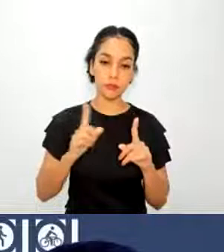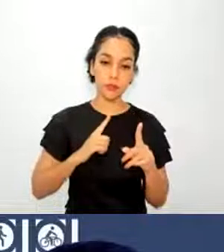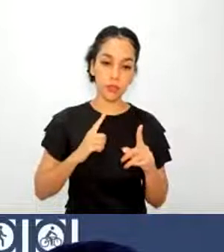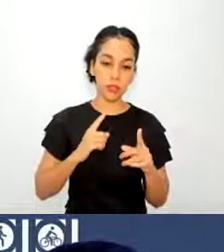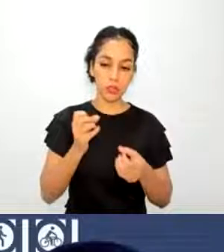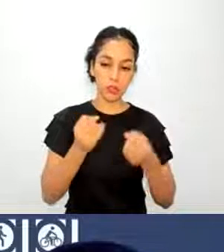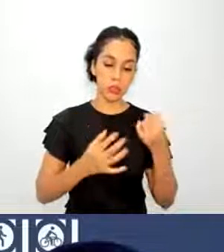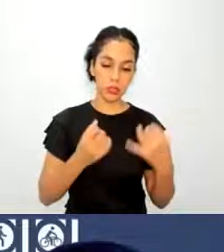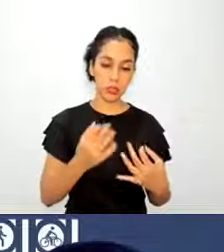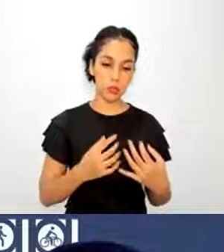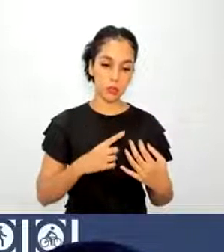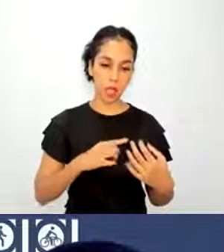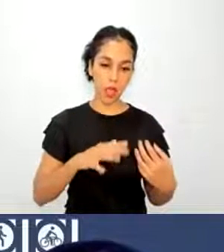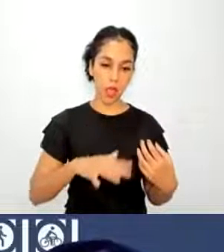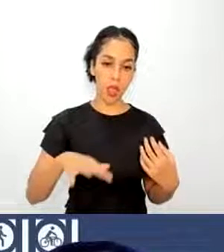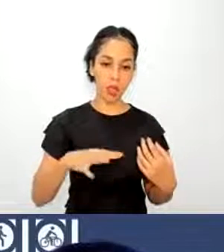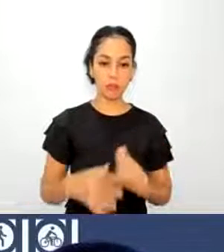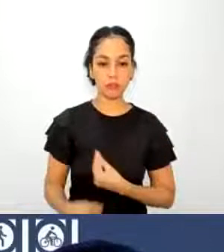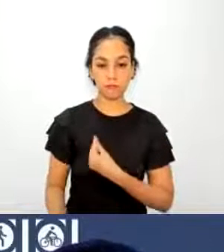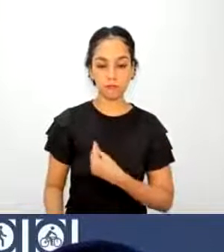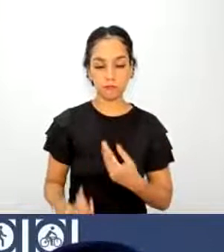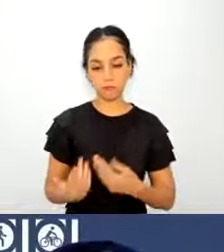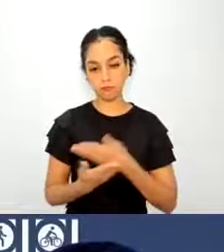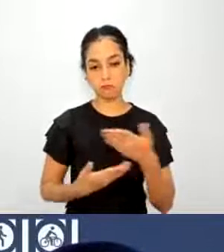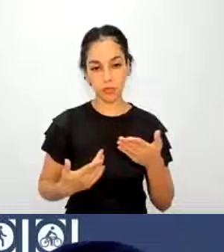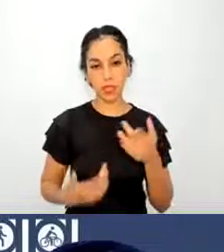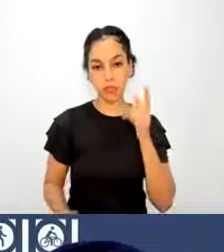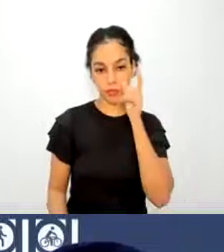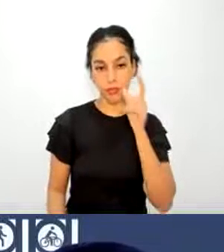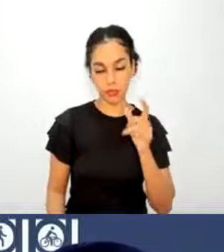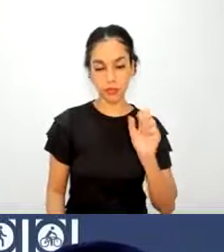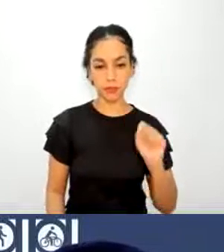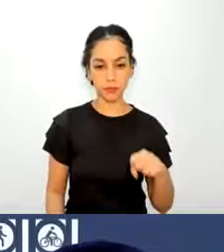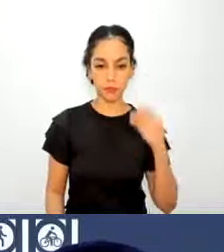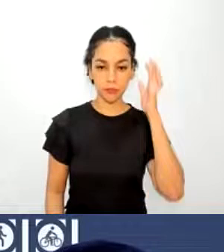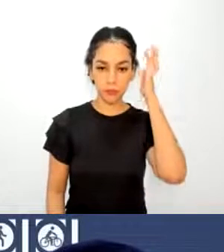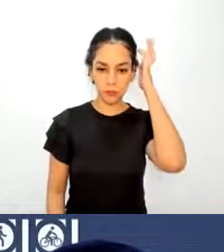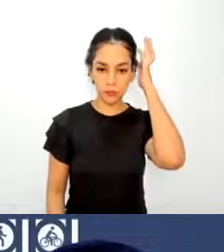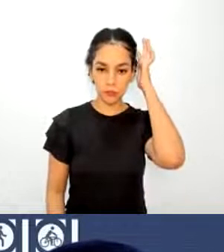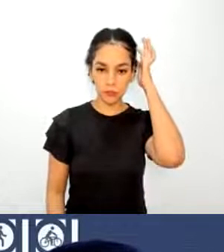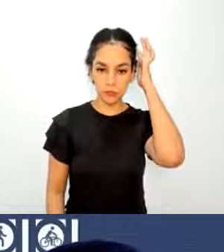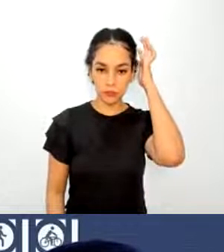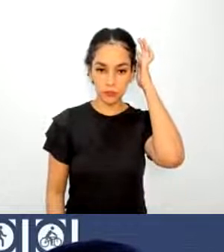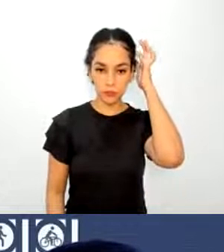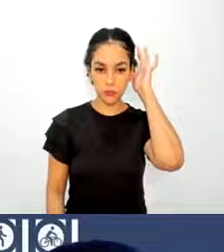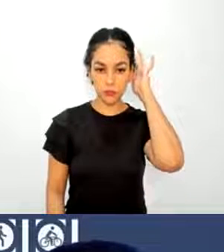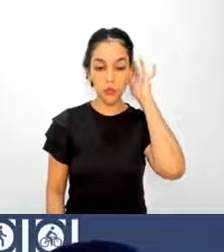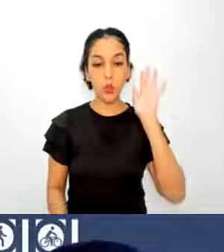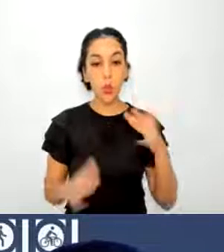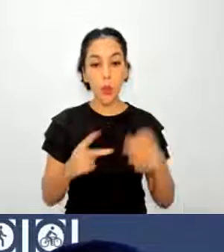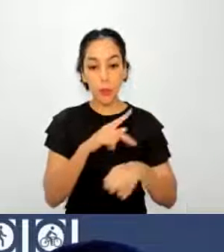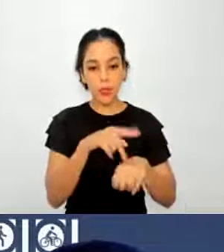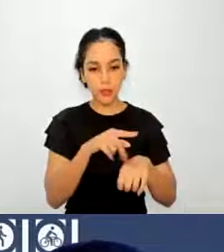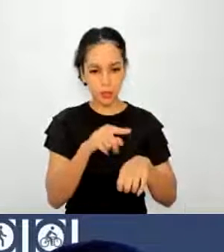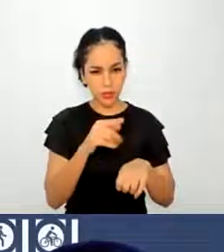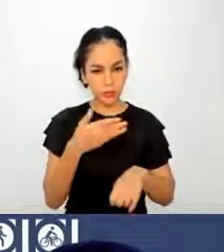essa área de convívio mesmo, ela também é bem interessante. E ainda Quais seguindo... praças de Bolsílio você foi? Porque, na